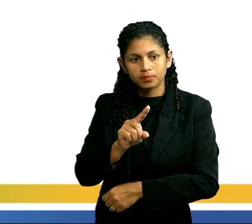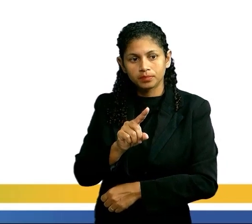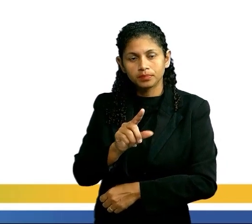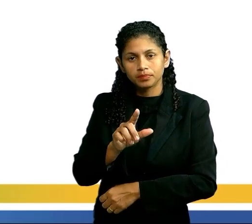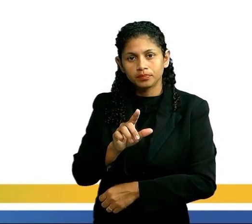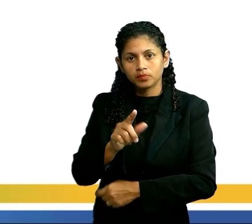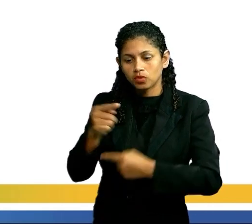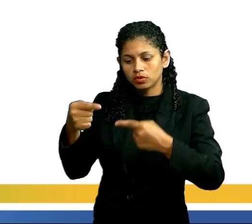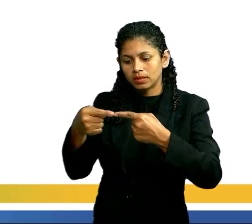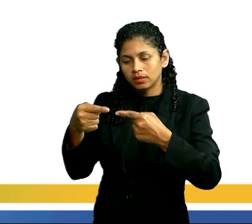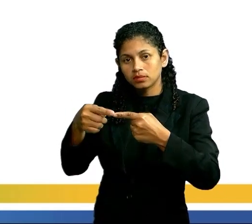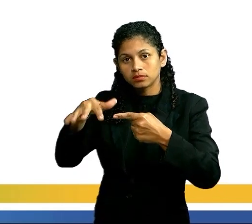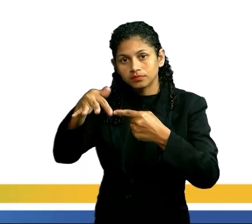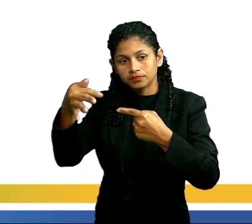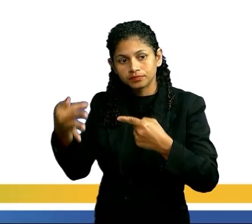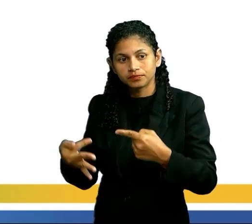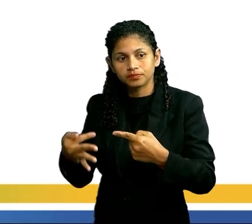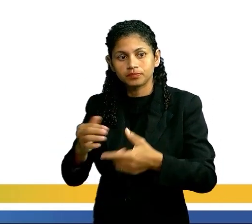Octano tem o quê?